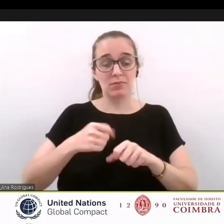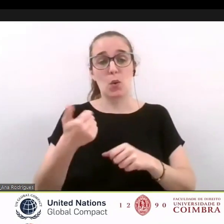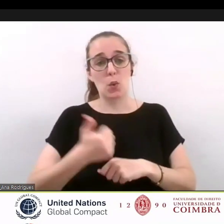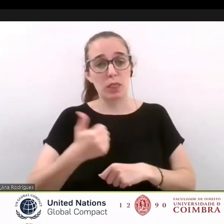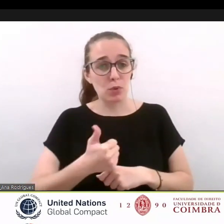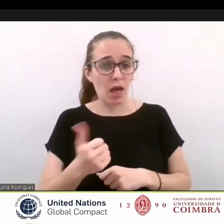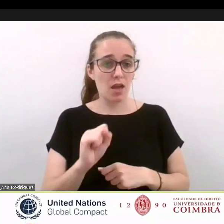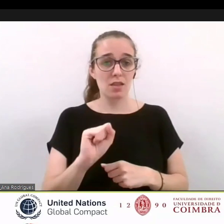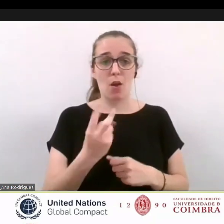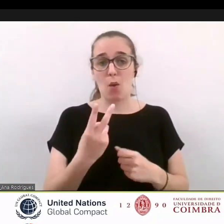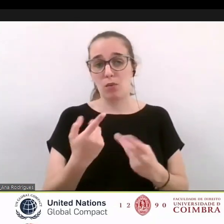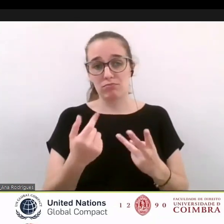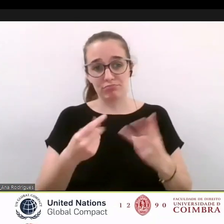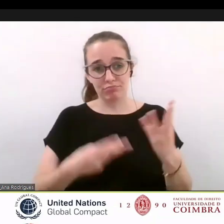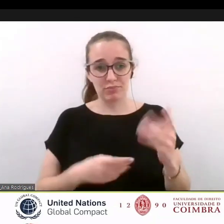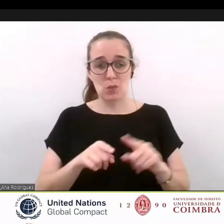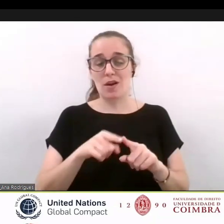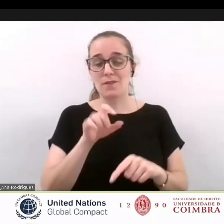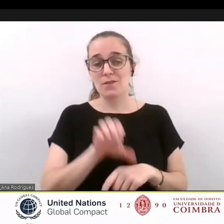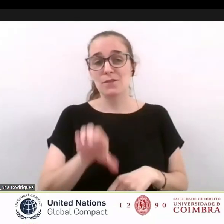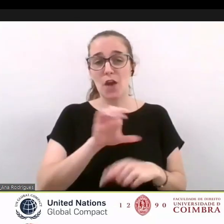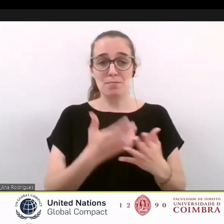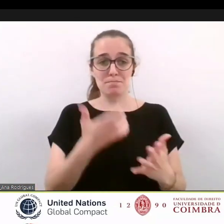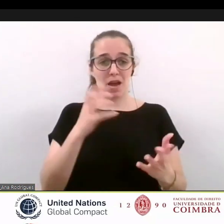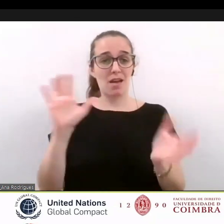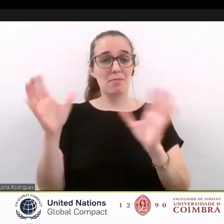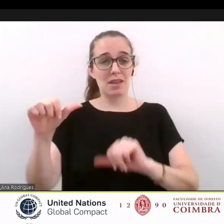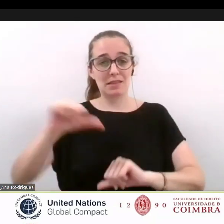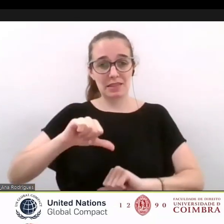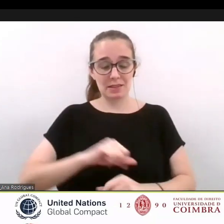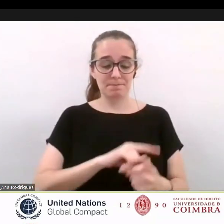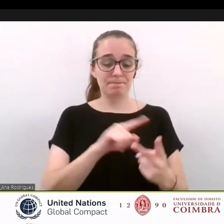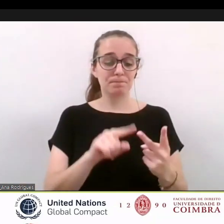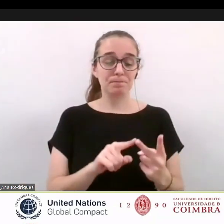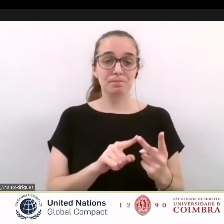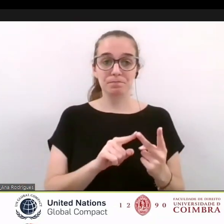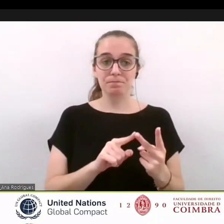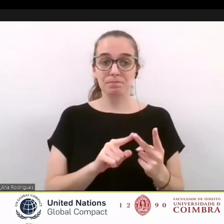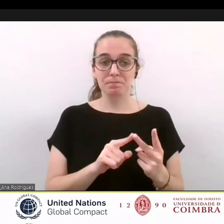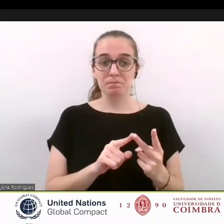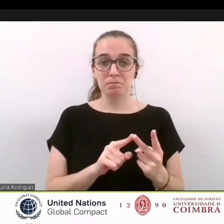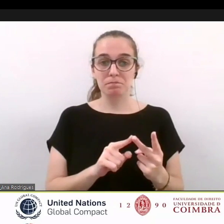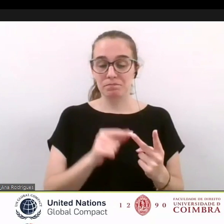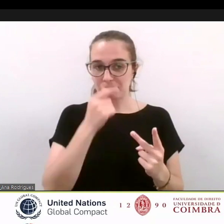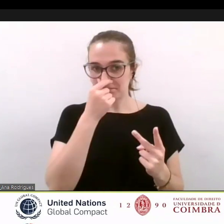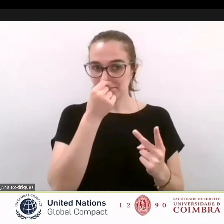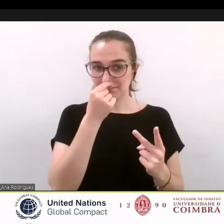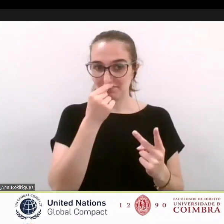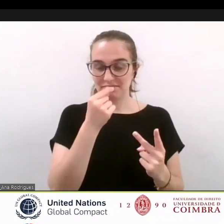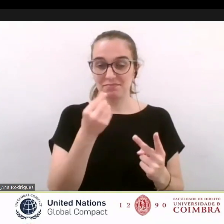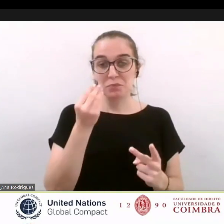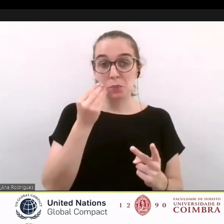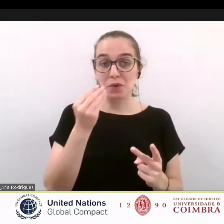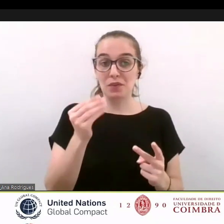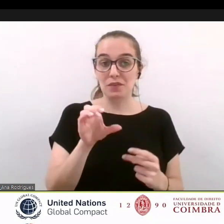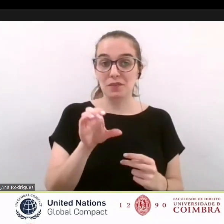sharing, portanto, reduzir aqui o impacto da mobilidade. Depois, a forma eventualmente,